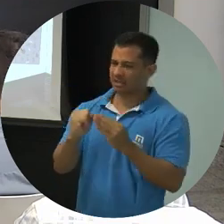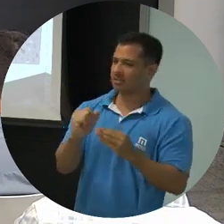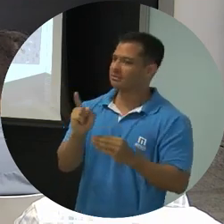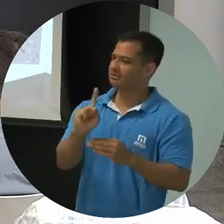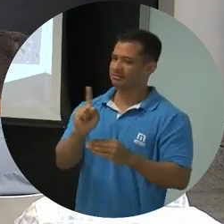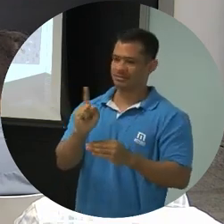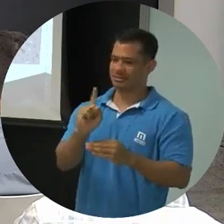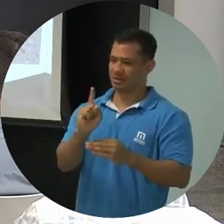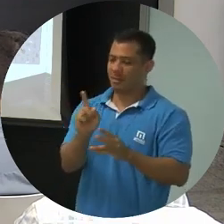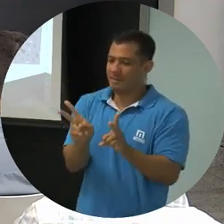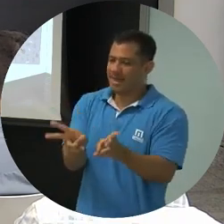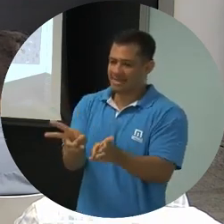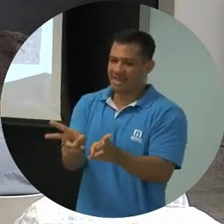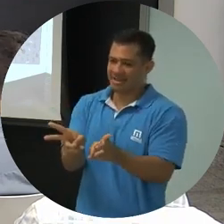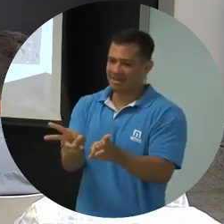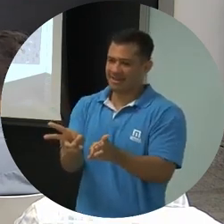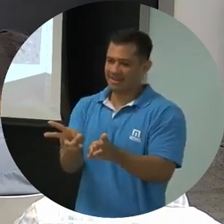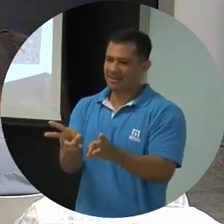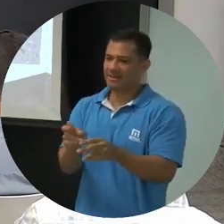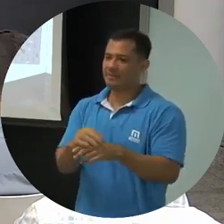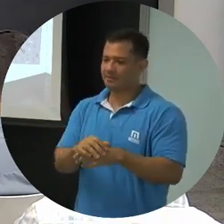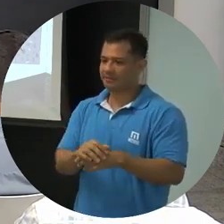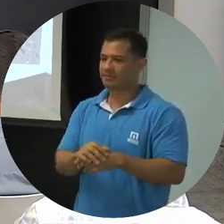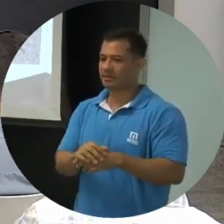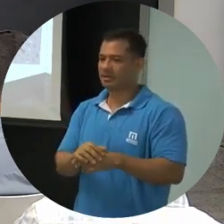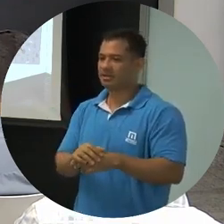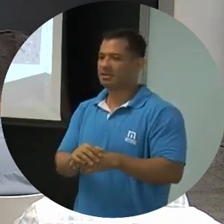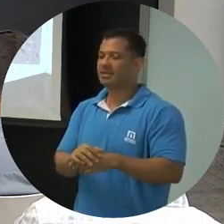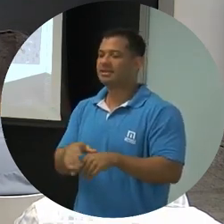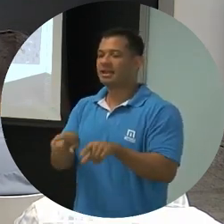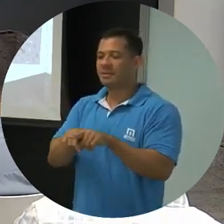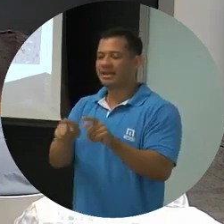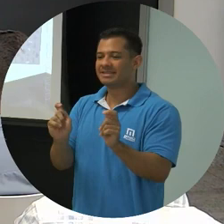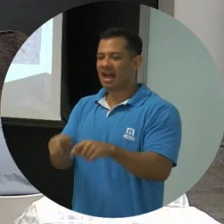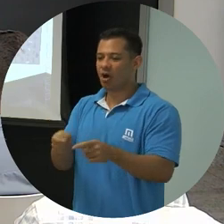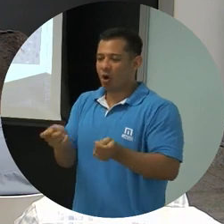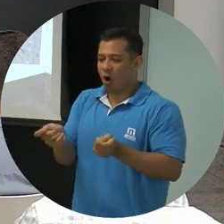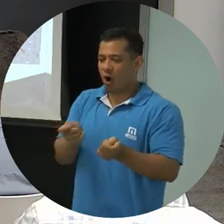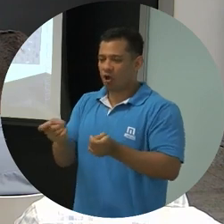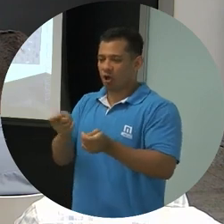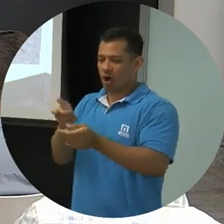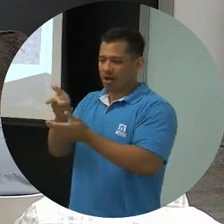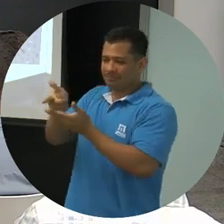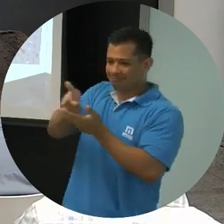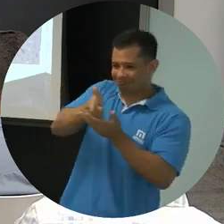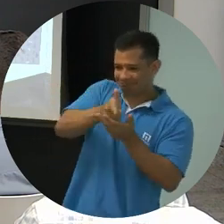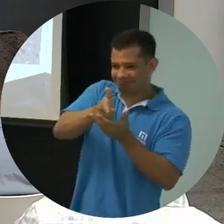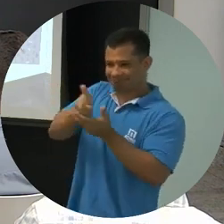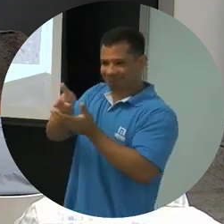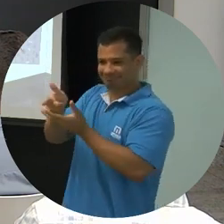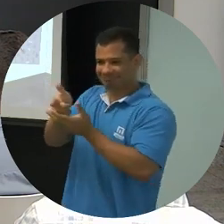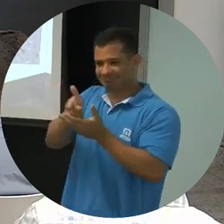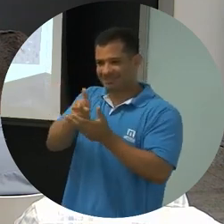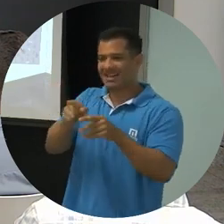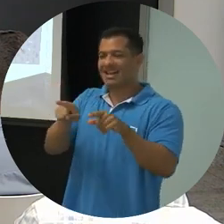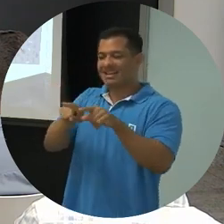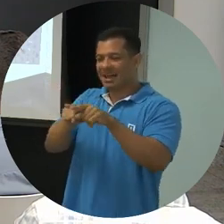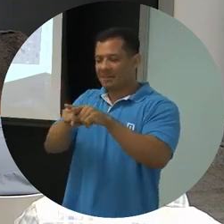metálica, tá? Com muito maior controle e sem propagação de trincas. Tá? Essa é uma das